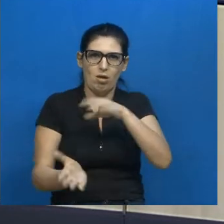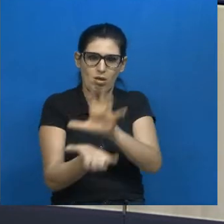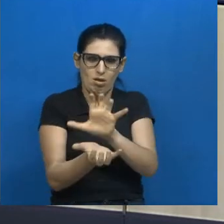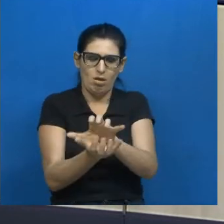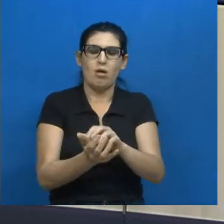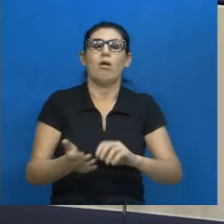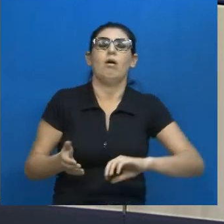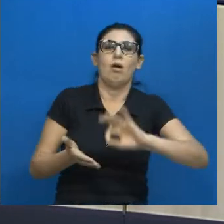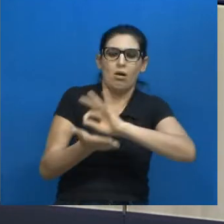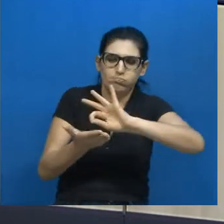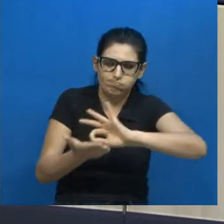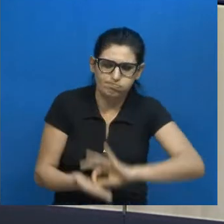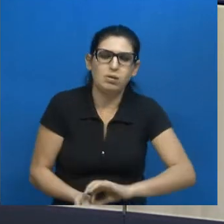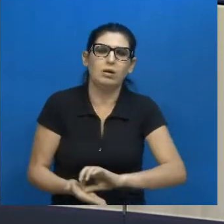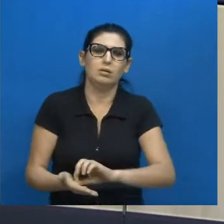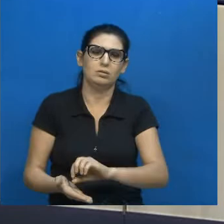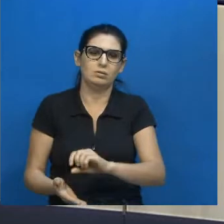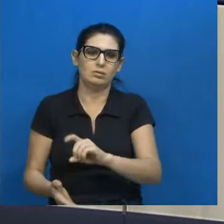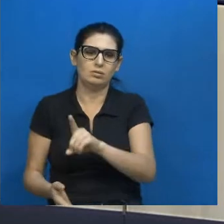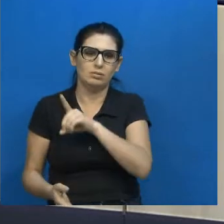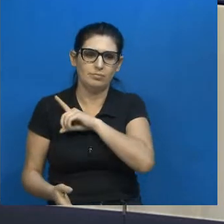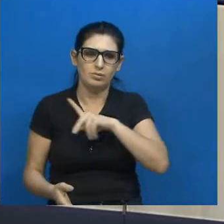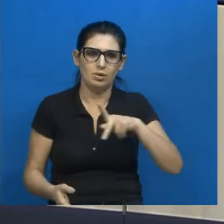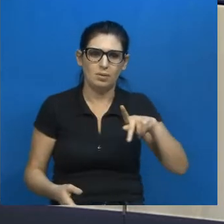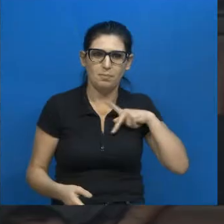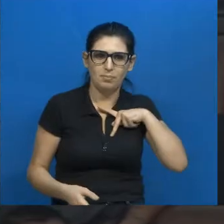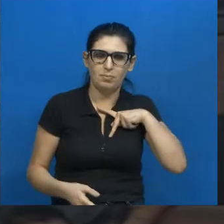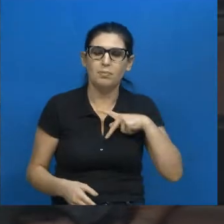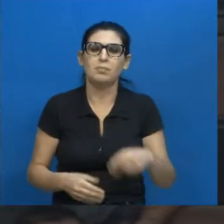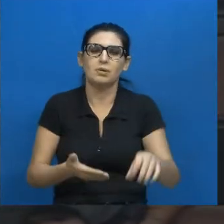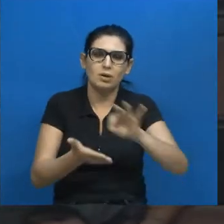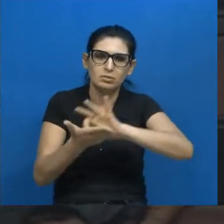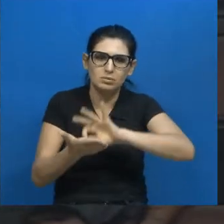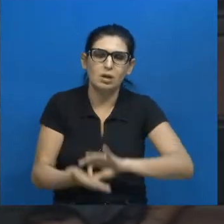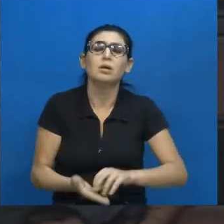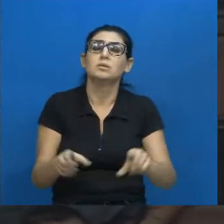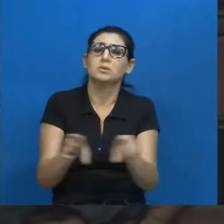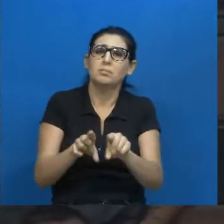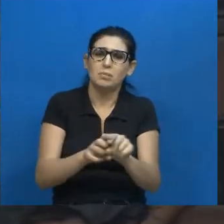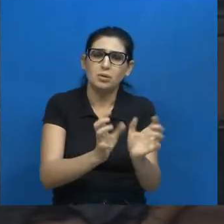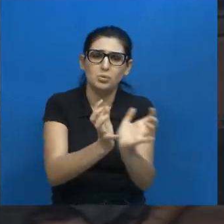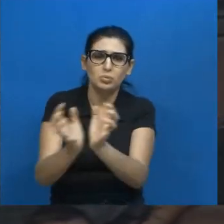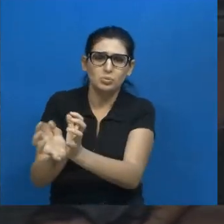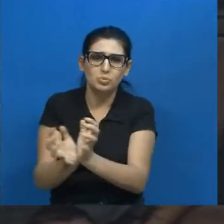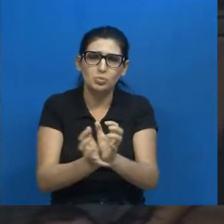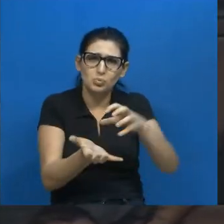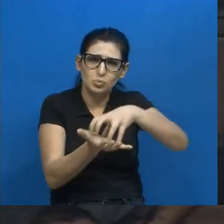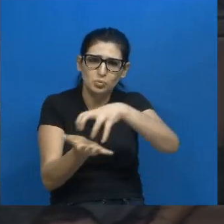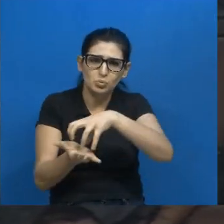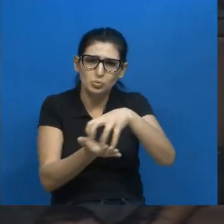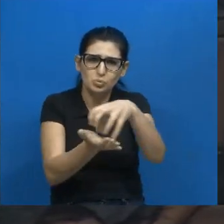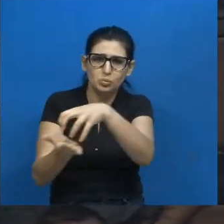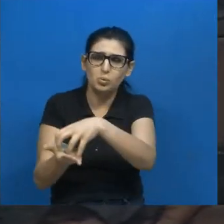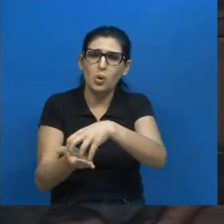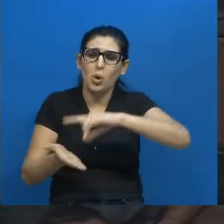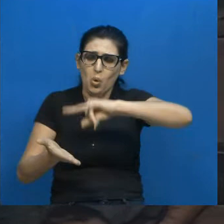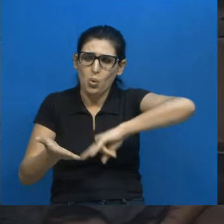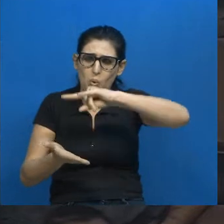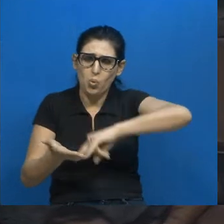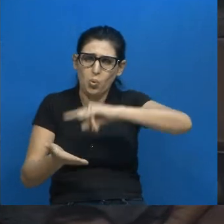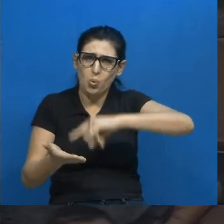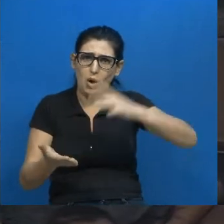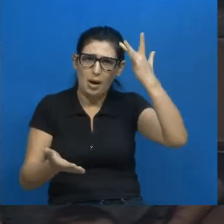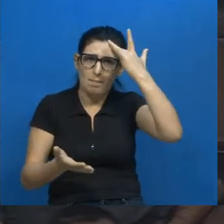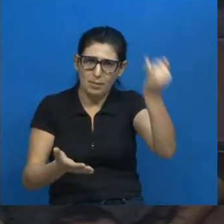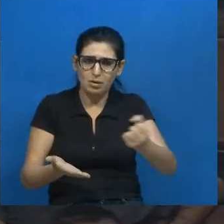pela Defensoria Pública, assinado pela Central Única dos Trabalhadores e por várias organizações. E esse documento, amanhã, deve estar